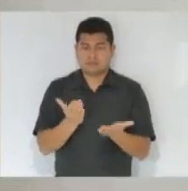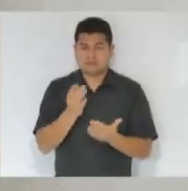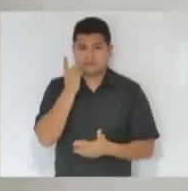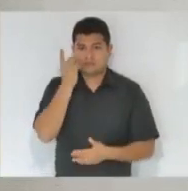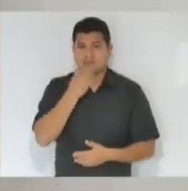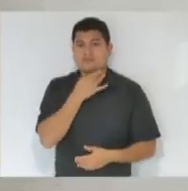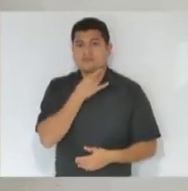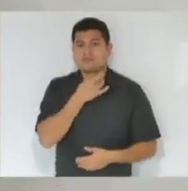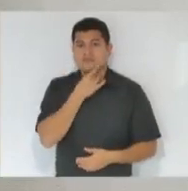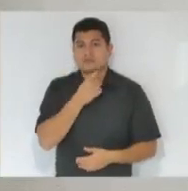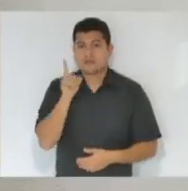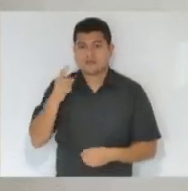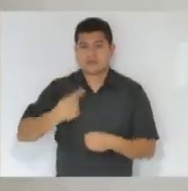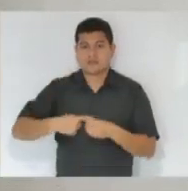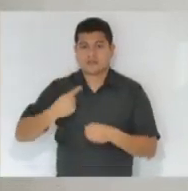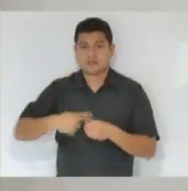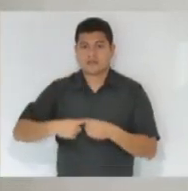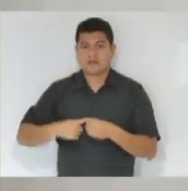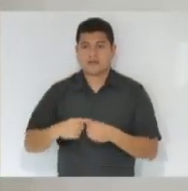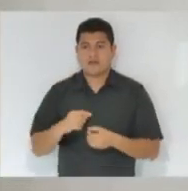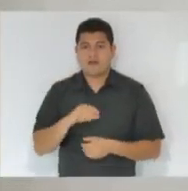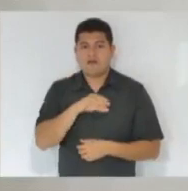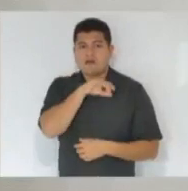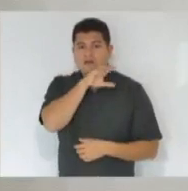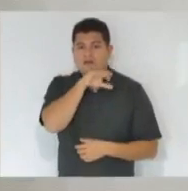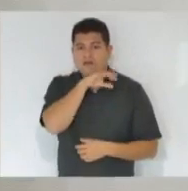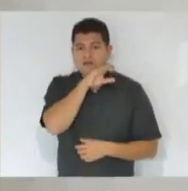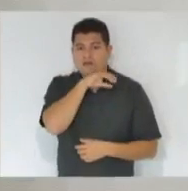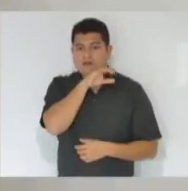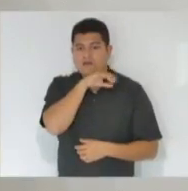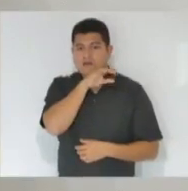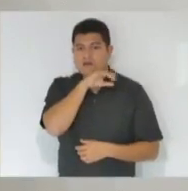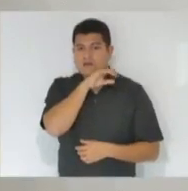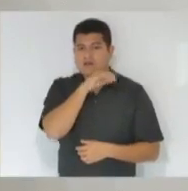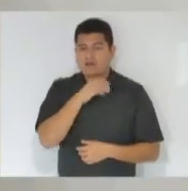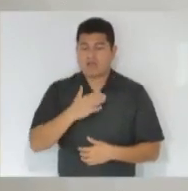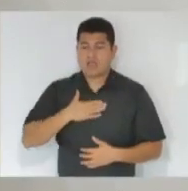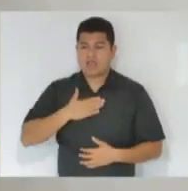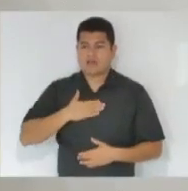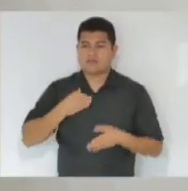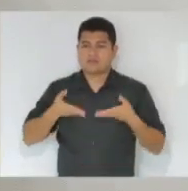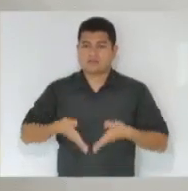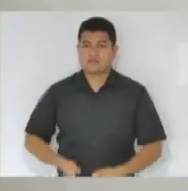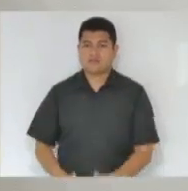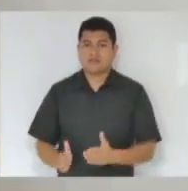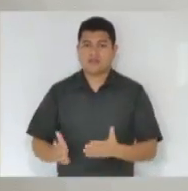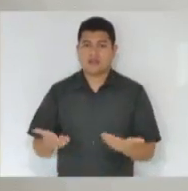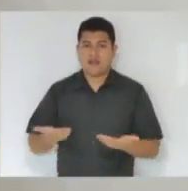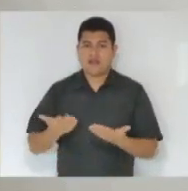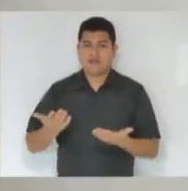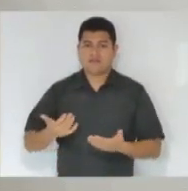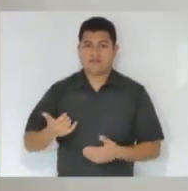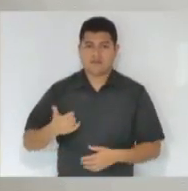de Concórdia. Município, deputado João Aminha, onde eu nasci, e que completou,